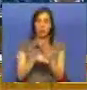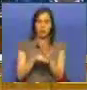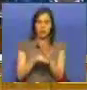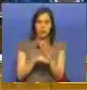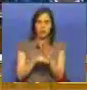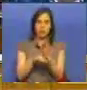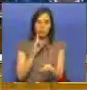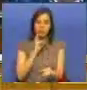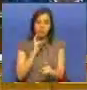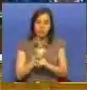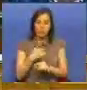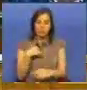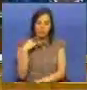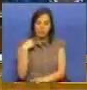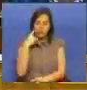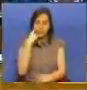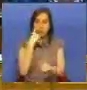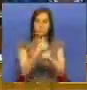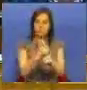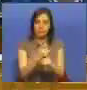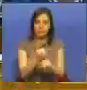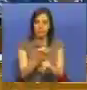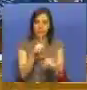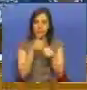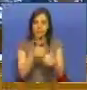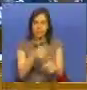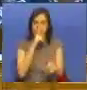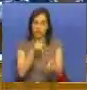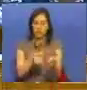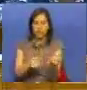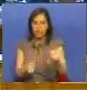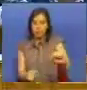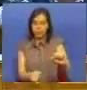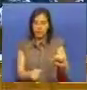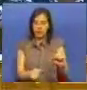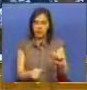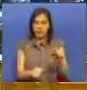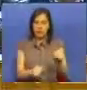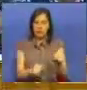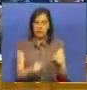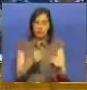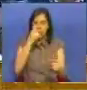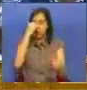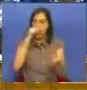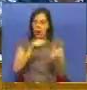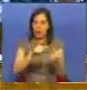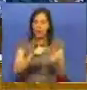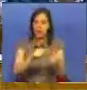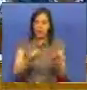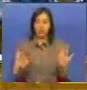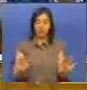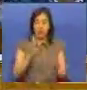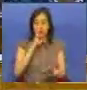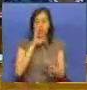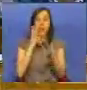ser averiguante do não cumprimento dos objetivos. Portanto,